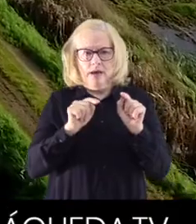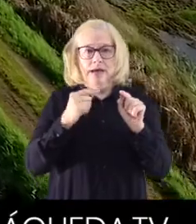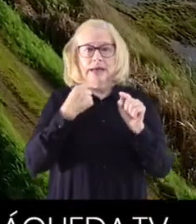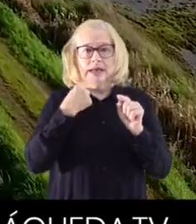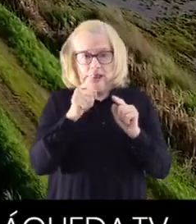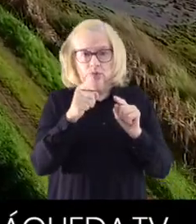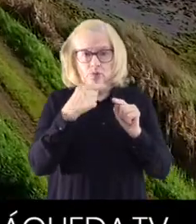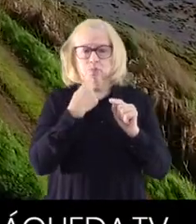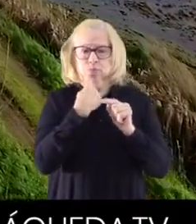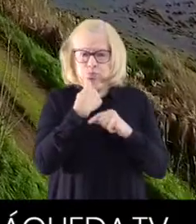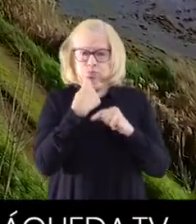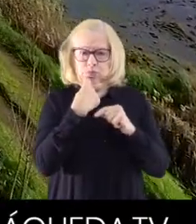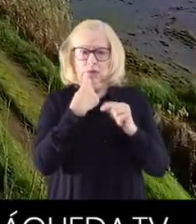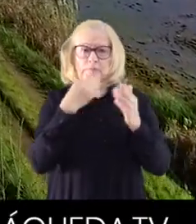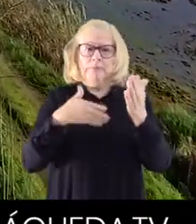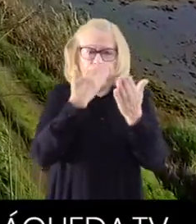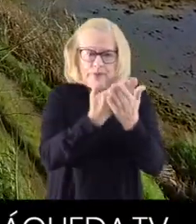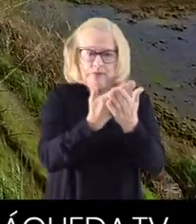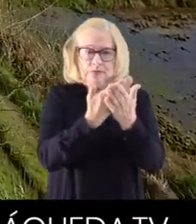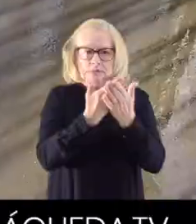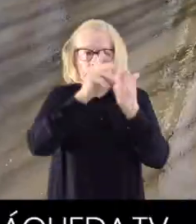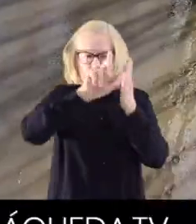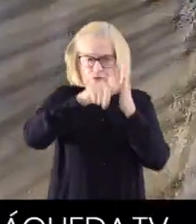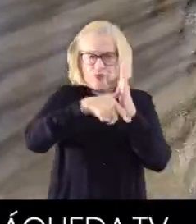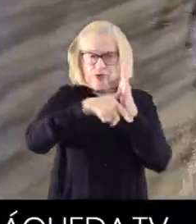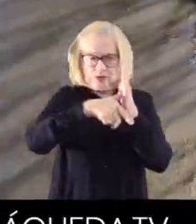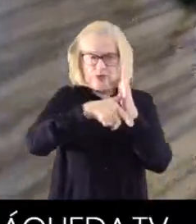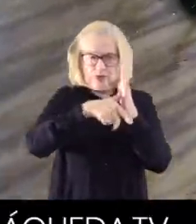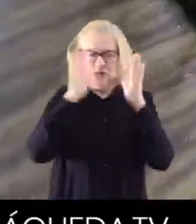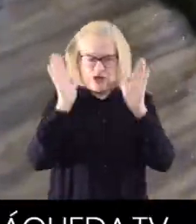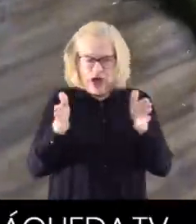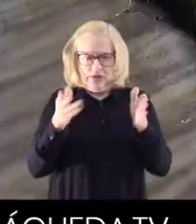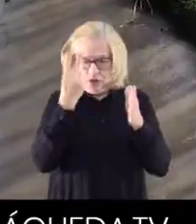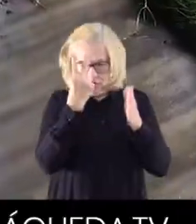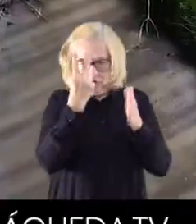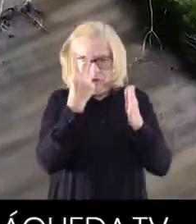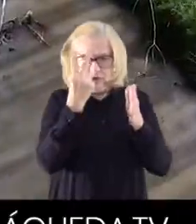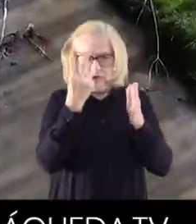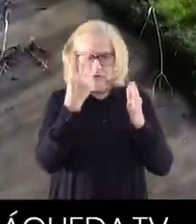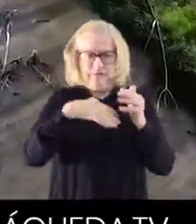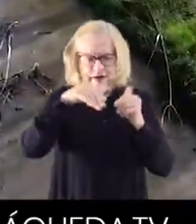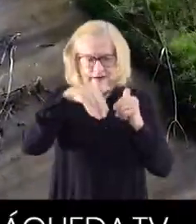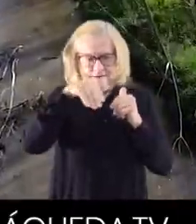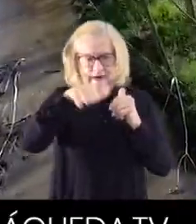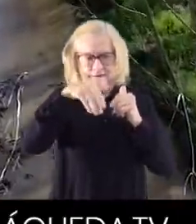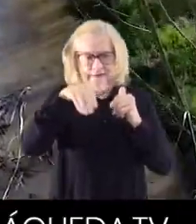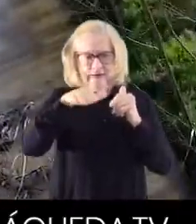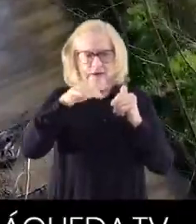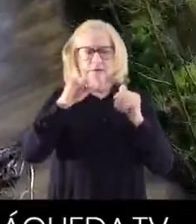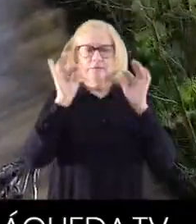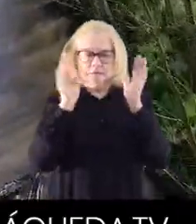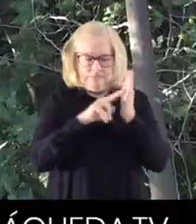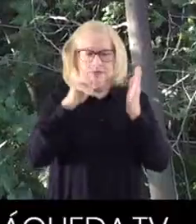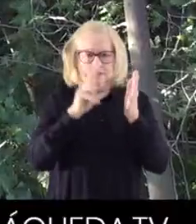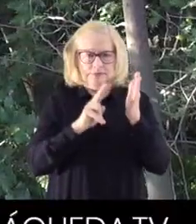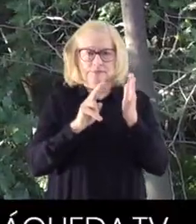Rio Sértima, temos algumas candidaturas neste momento em boas condições de ser aprovadas, tanto no Rio Boga como no Rio Alfosqueiro, e temos